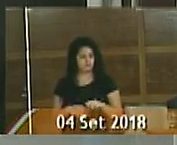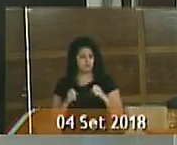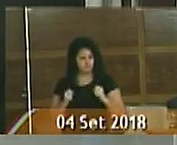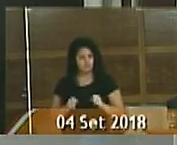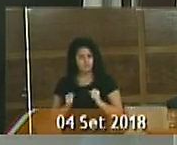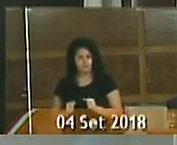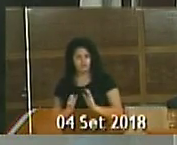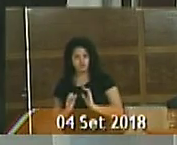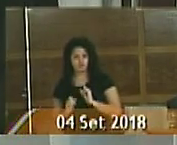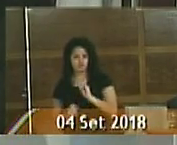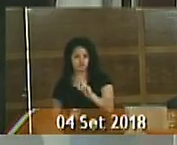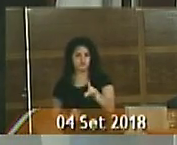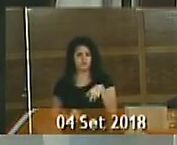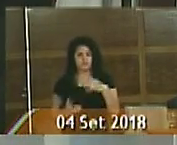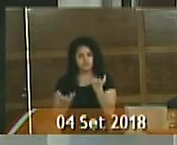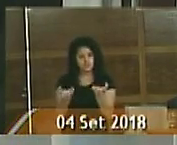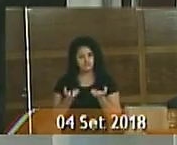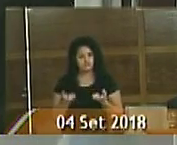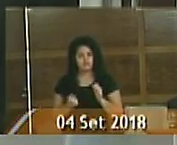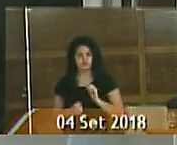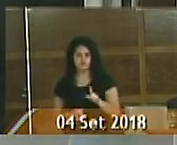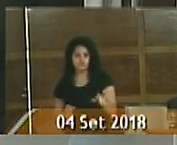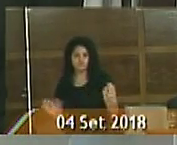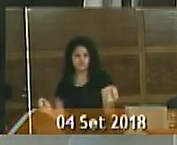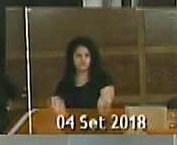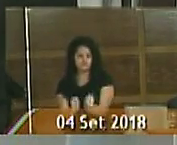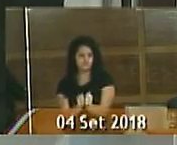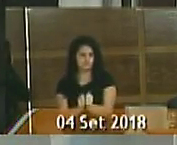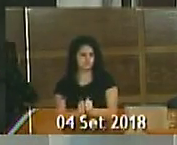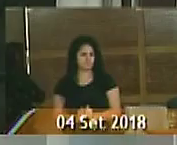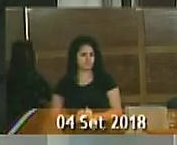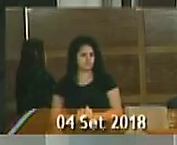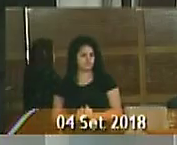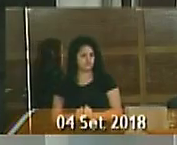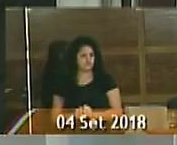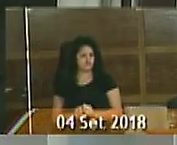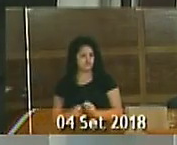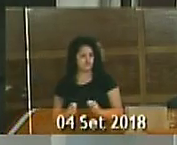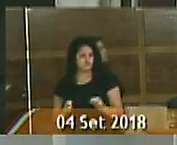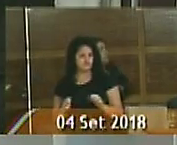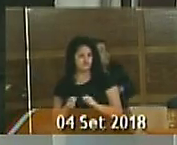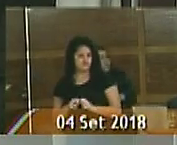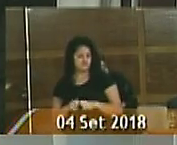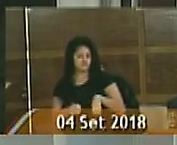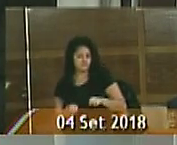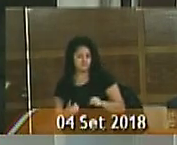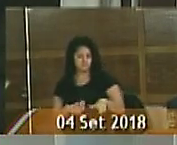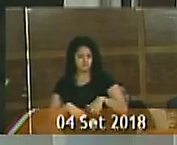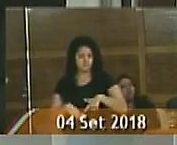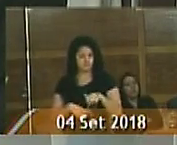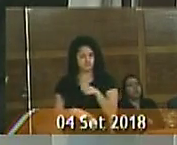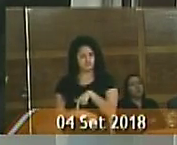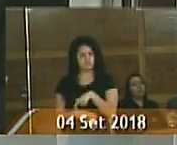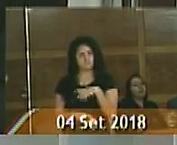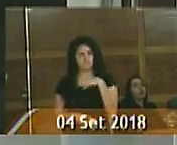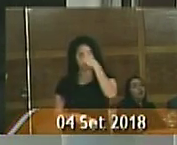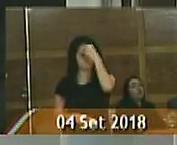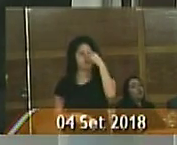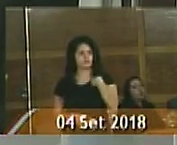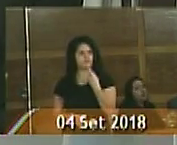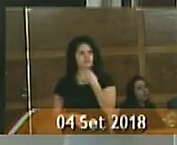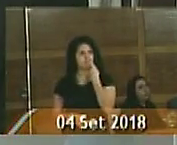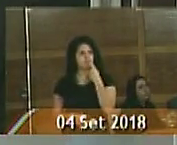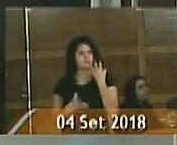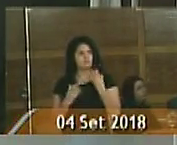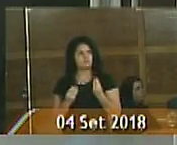podemos. É só nos unir às bases para gerar emprego nesse município, gente. Tenho falado tanto aqui,